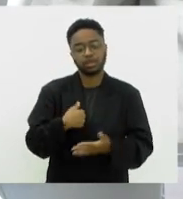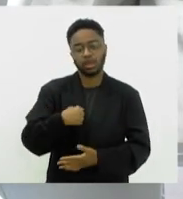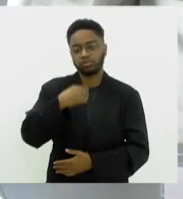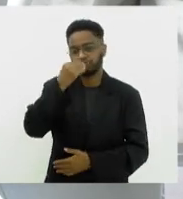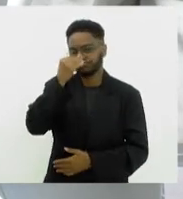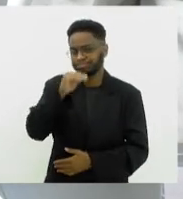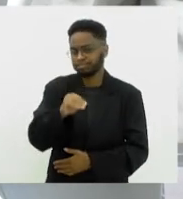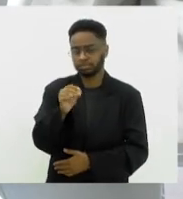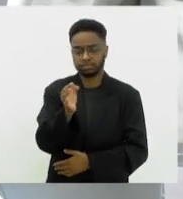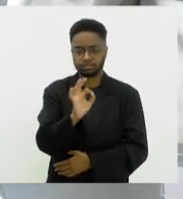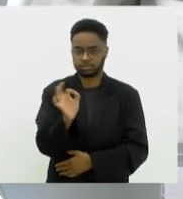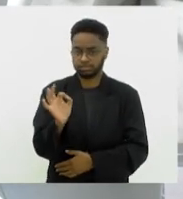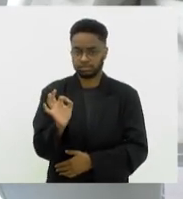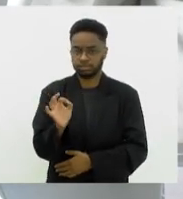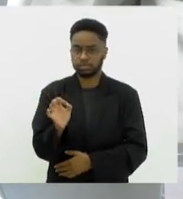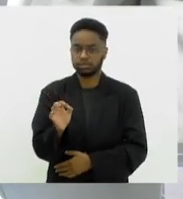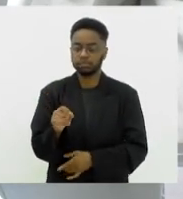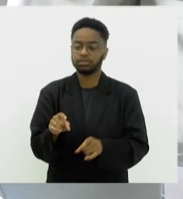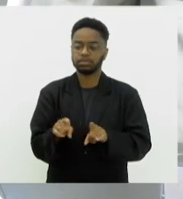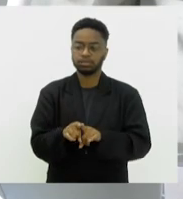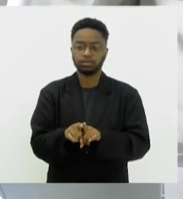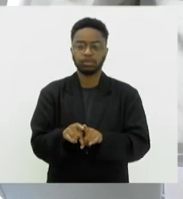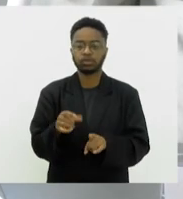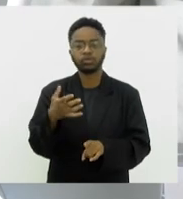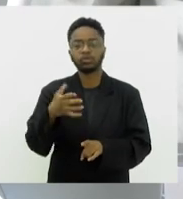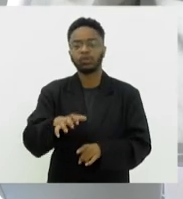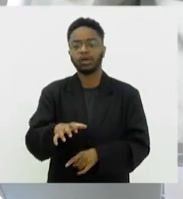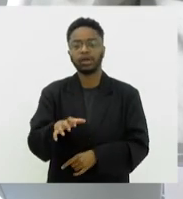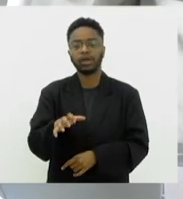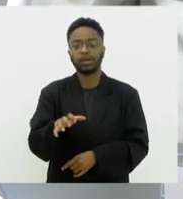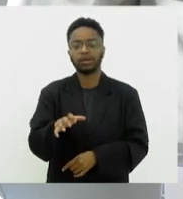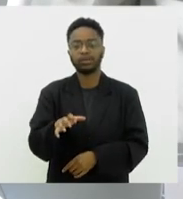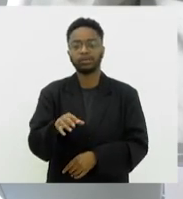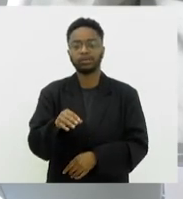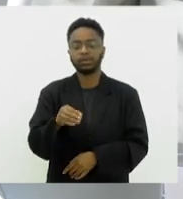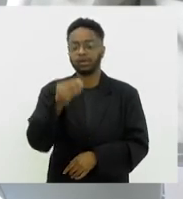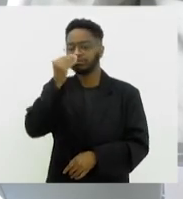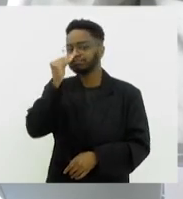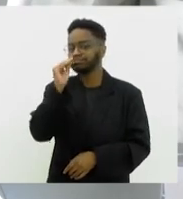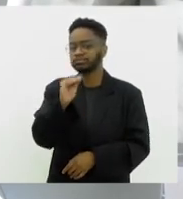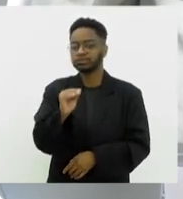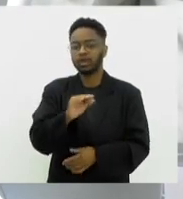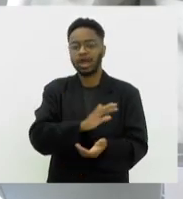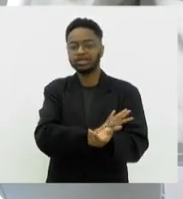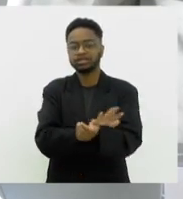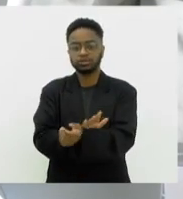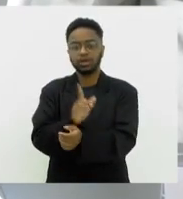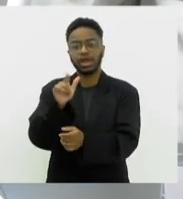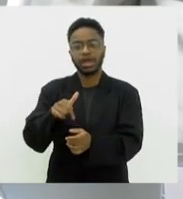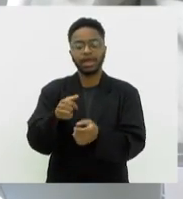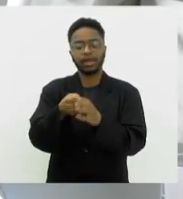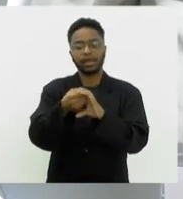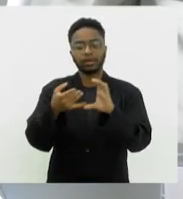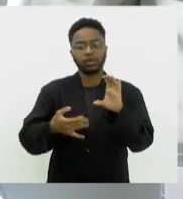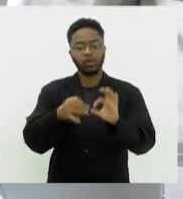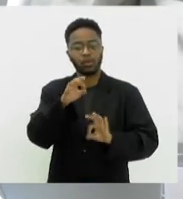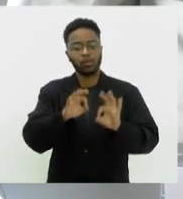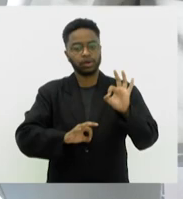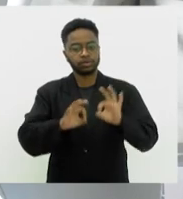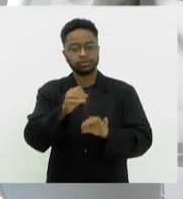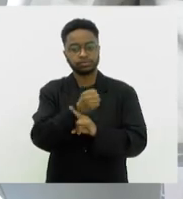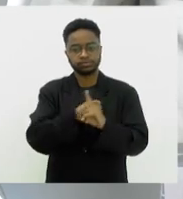mão por isso e não abrirei mão de reconhecer o racismo como um elemento estruturante organizador dessa